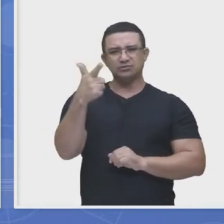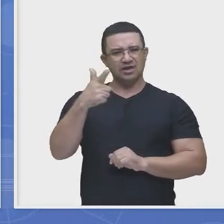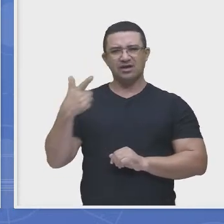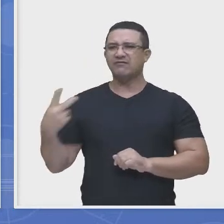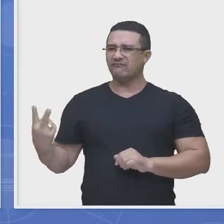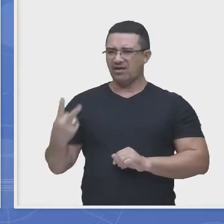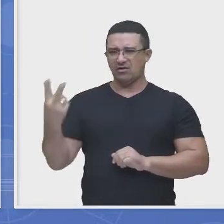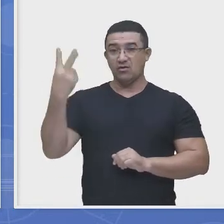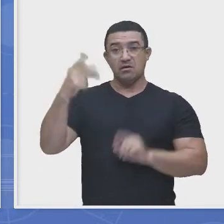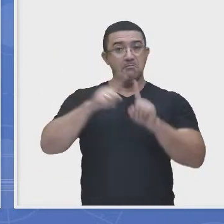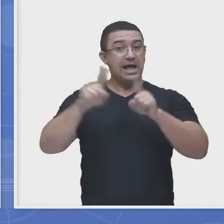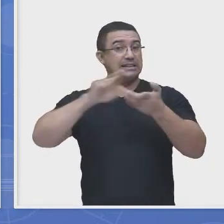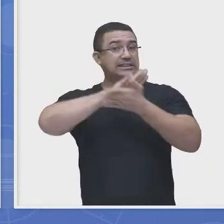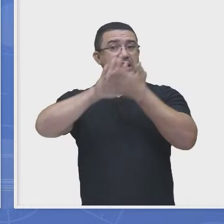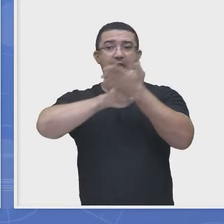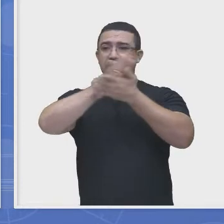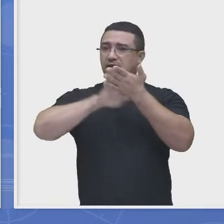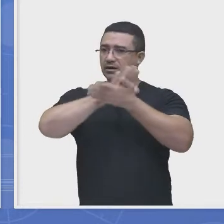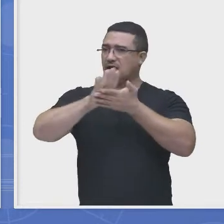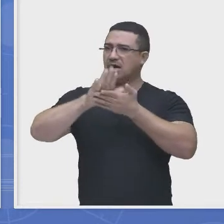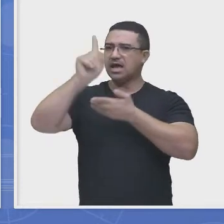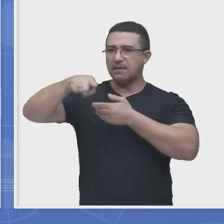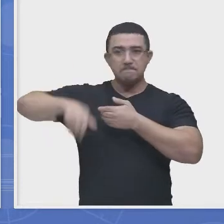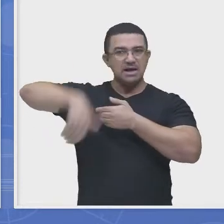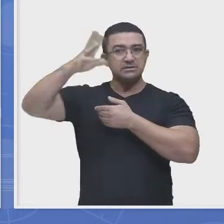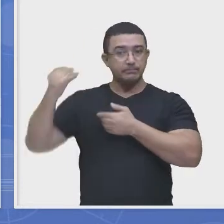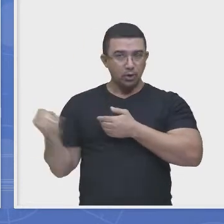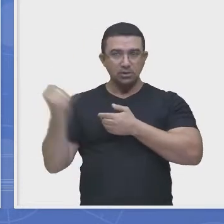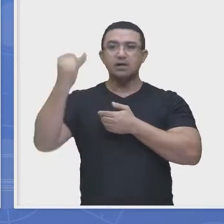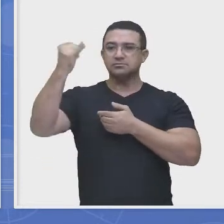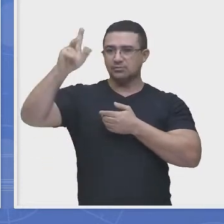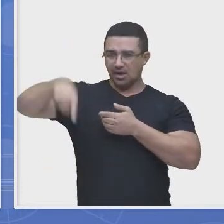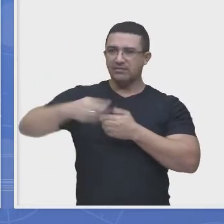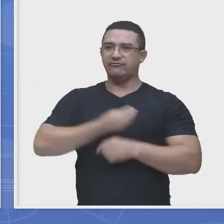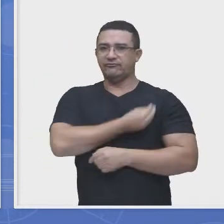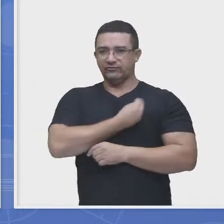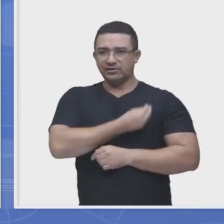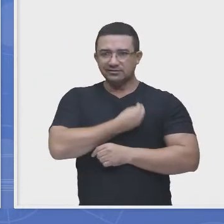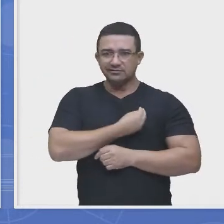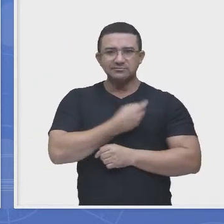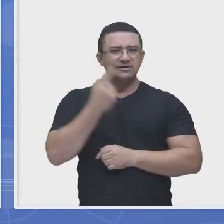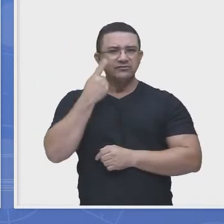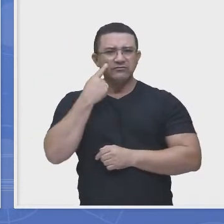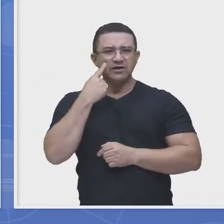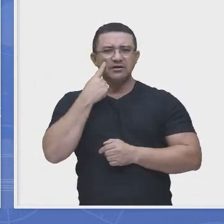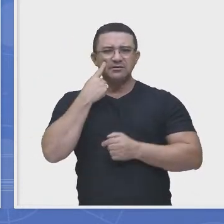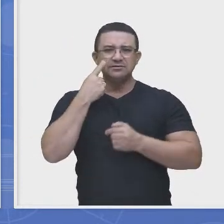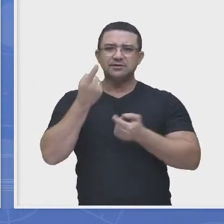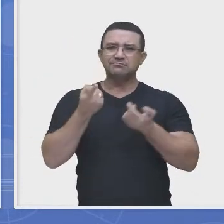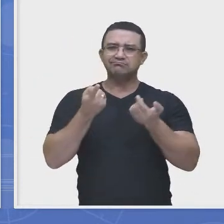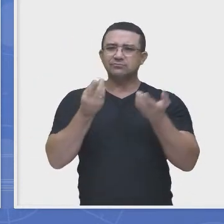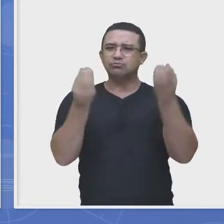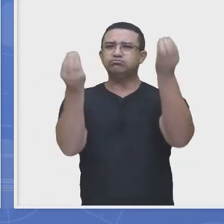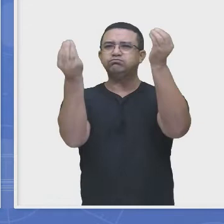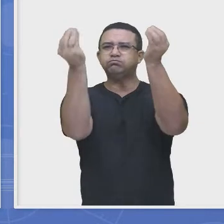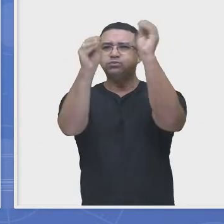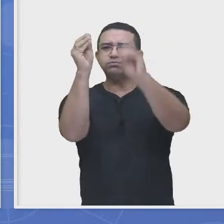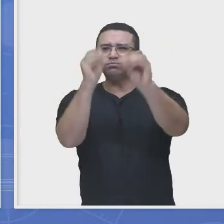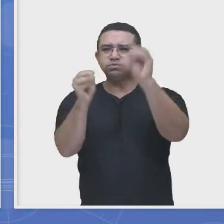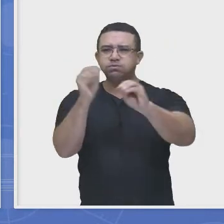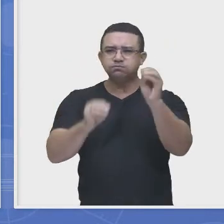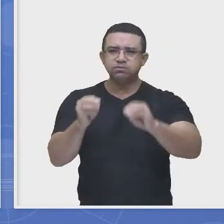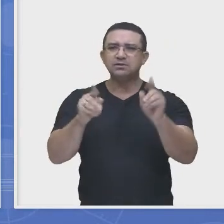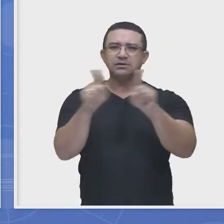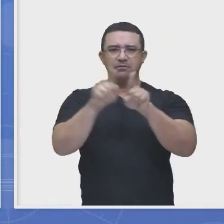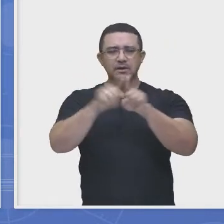nada vale uma vida. Então, percebo que ele traz para a gente os argumentos, olha só, citação de autoridade,